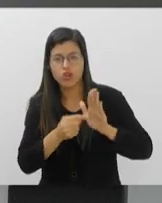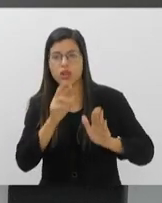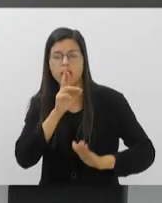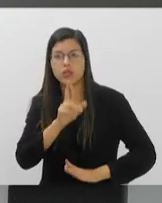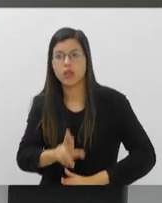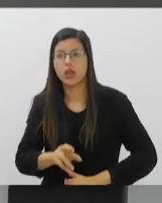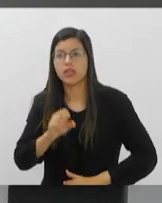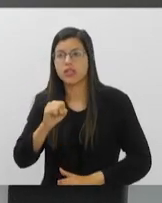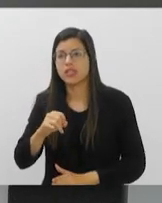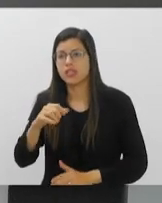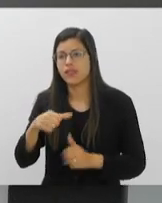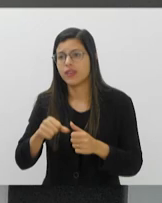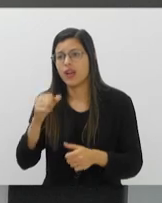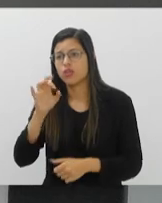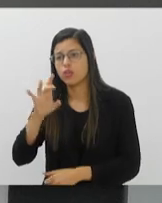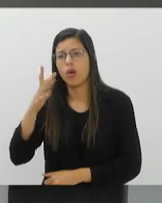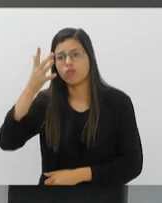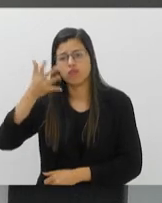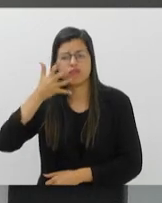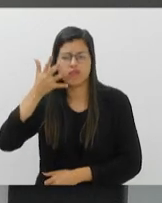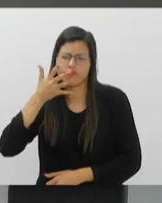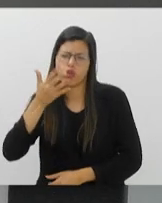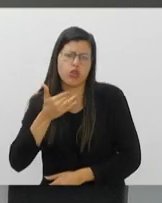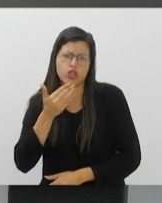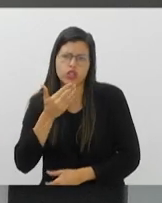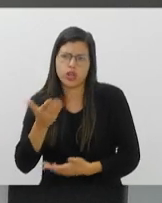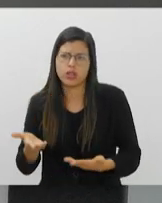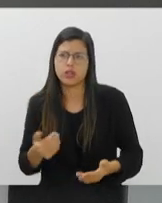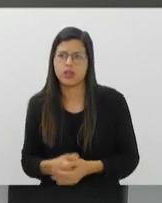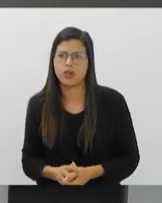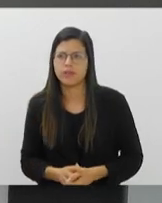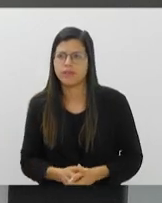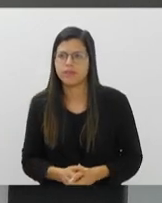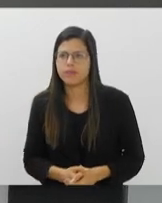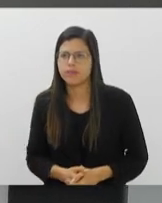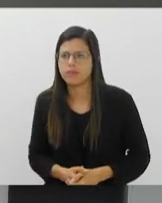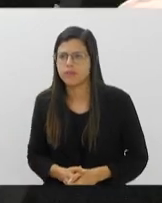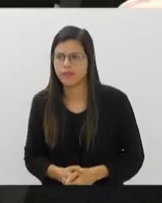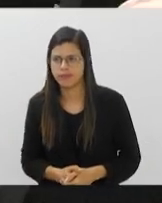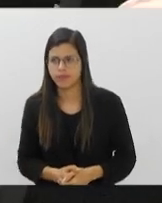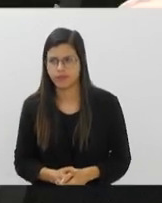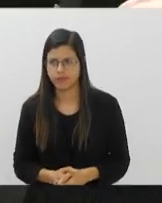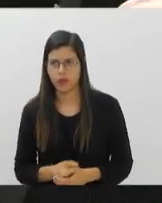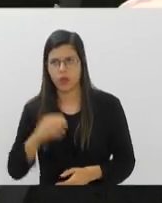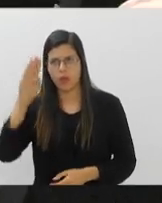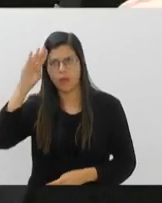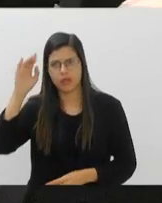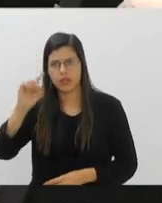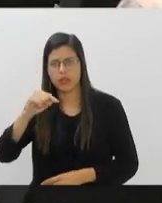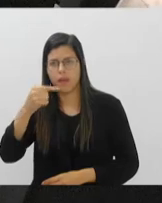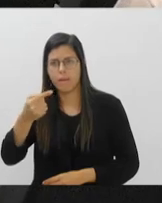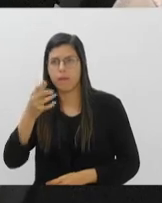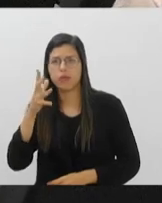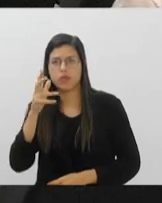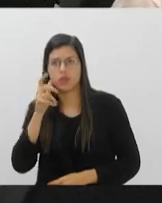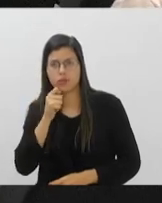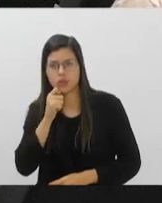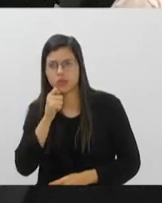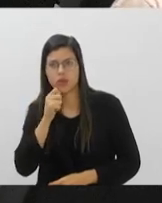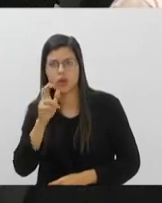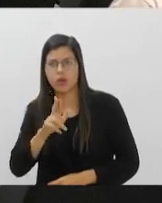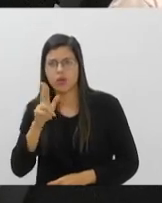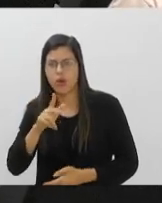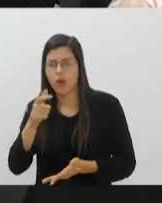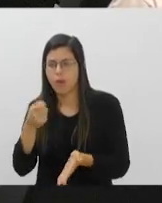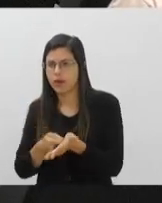resultado fica só discurso de nada vale então vamos trabalhar isso aí do trabalho e o principal pós adoção nem é uma coisa obrigatória no